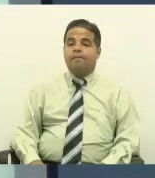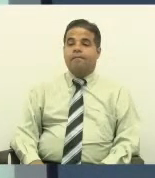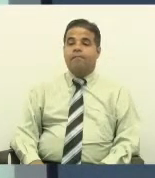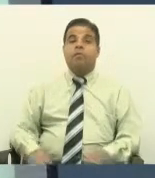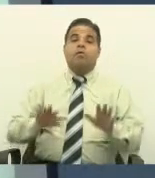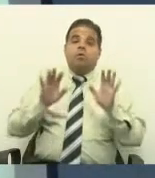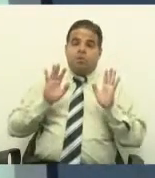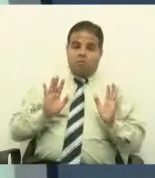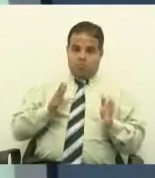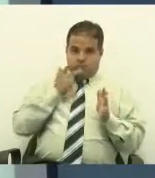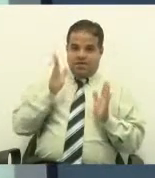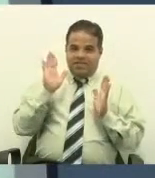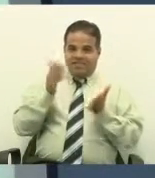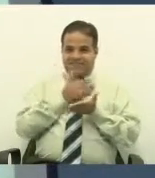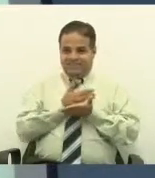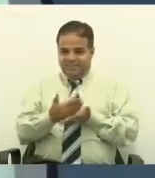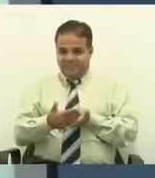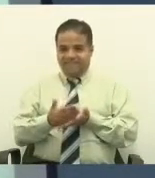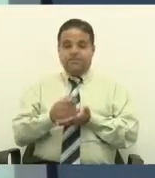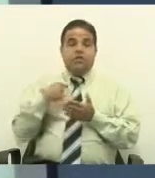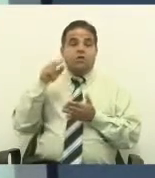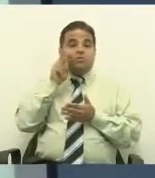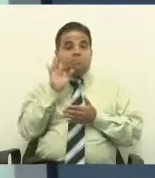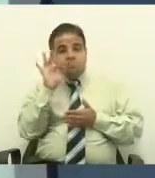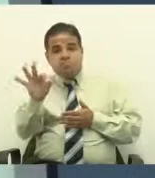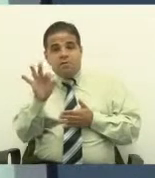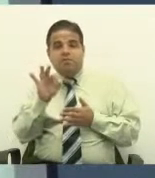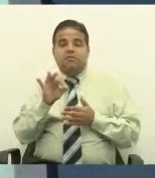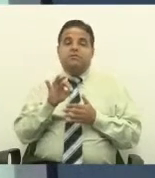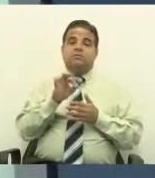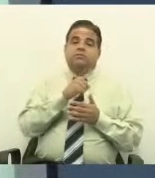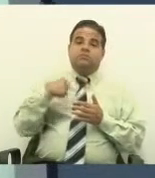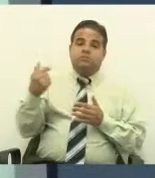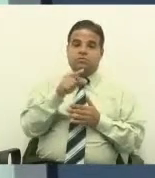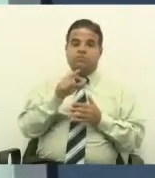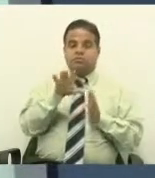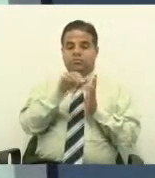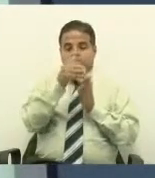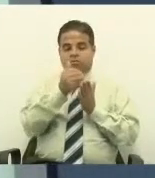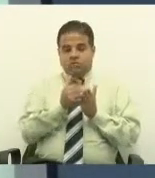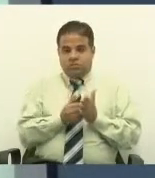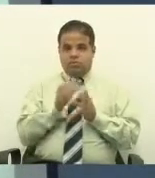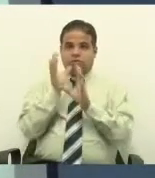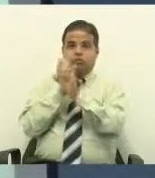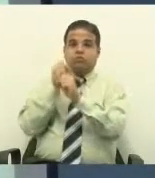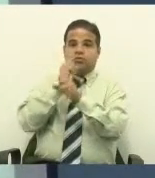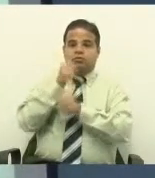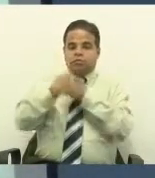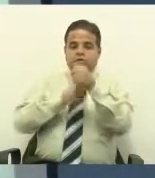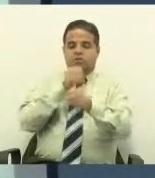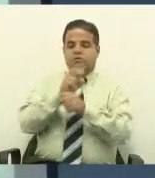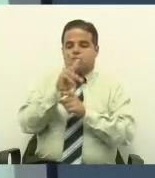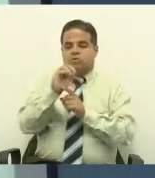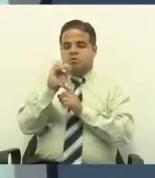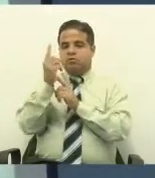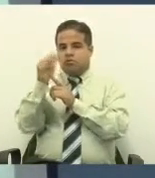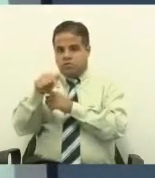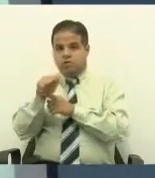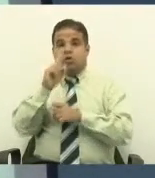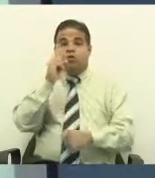Como eu disse no início, a nossa previsão da nossa lei de diretriz orçamentária 2017, ela está